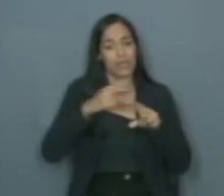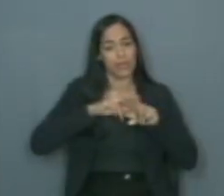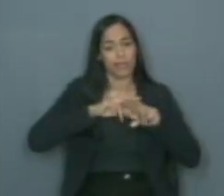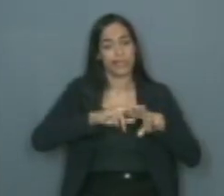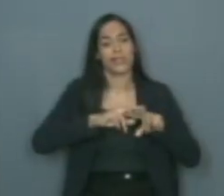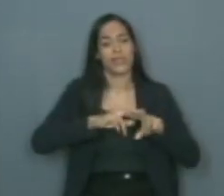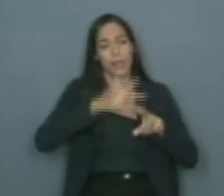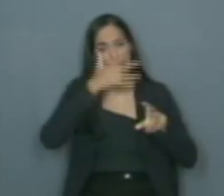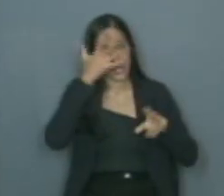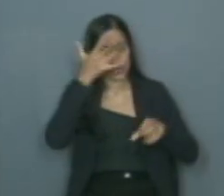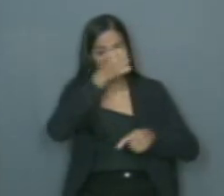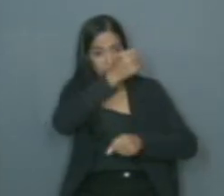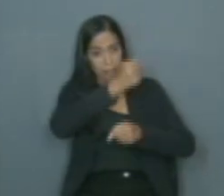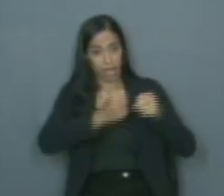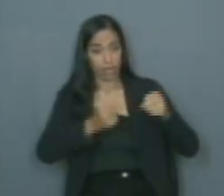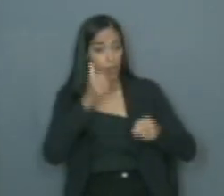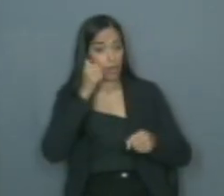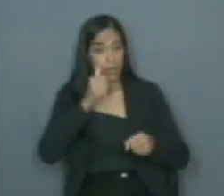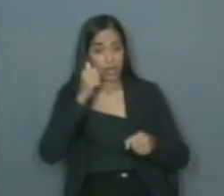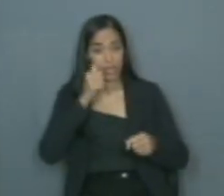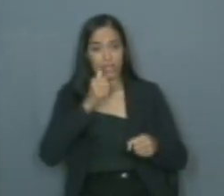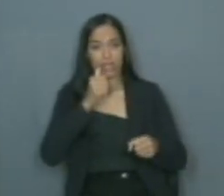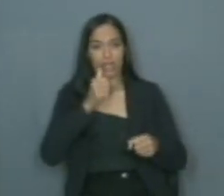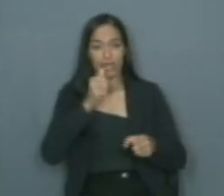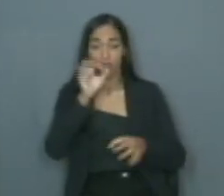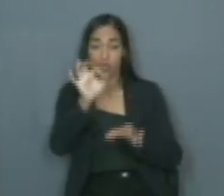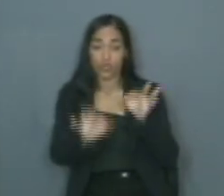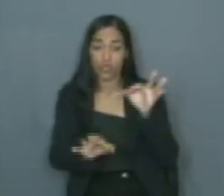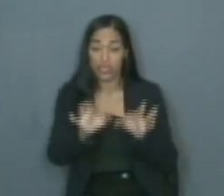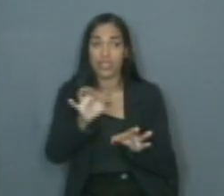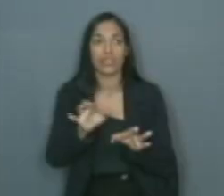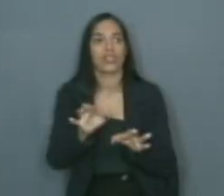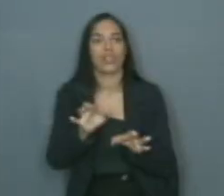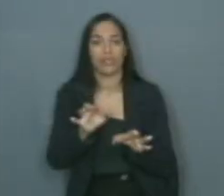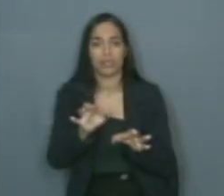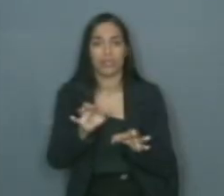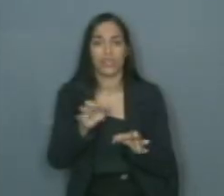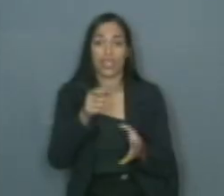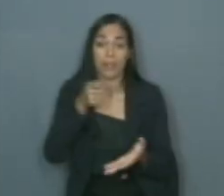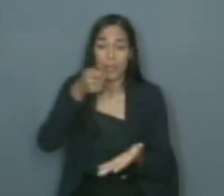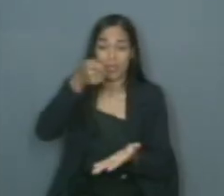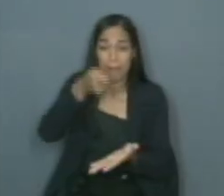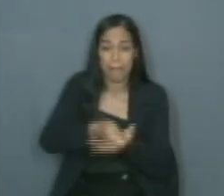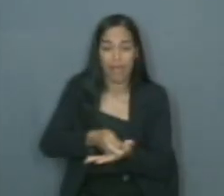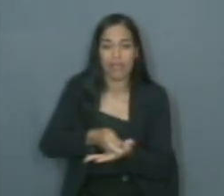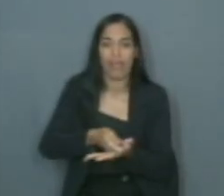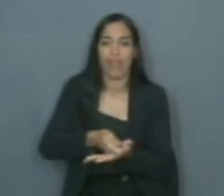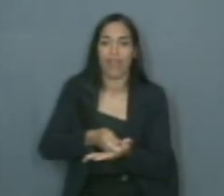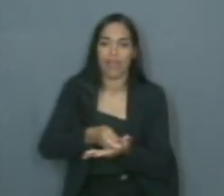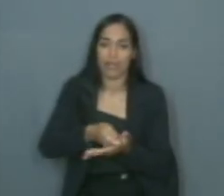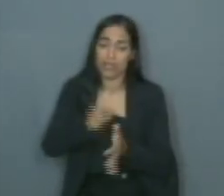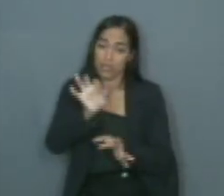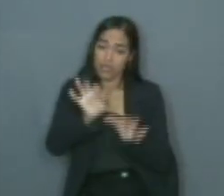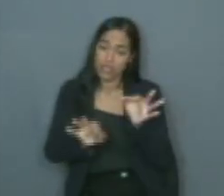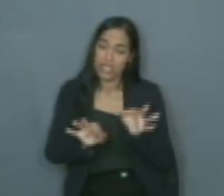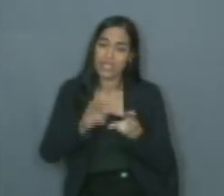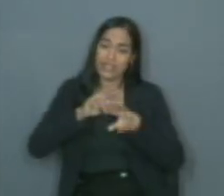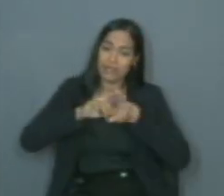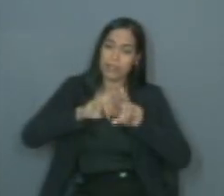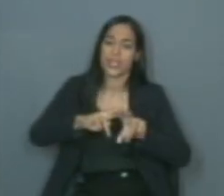do crime a júri popular para que ele possa pagar pelo que ele fez, por ter interrompido os